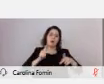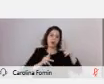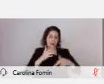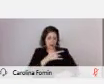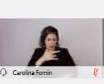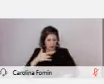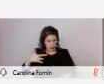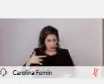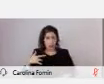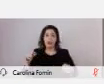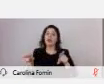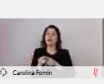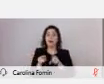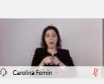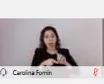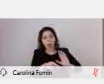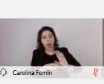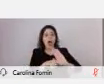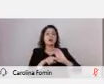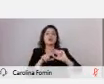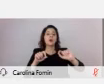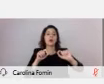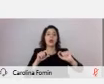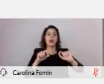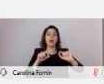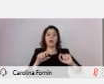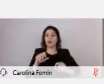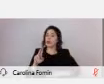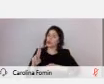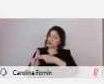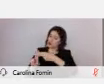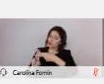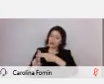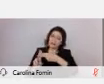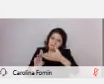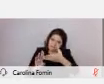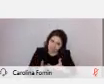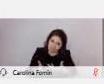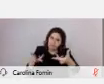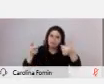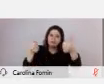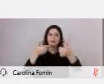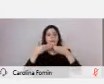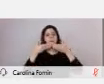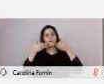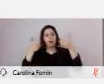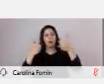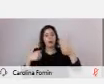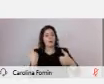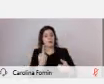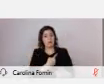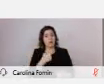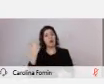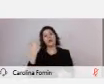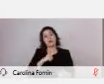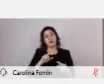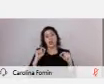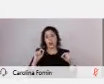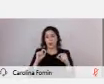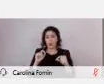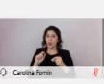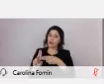porque ajuda a aprimorar o SUS. Faz com que as deficiências do SUS sejam cumpridas, sejam